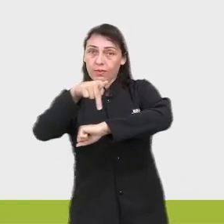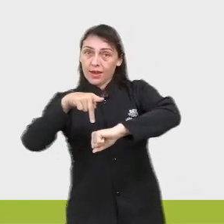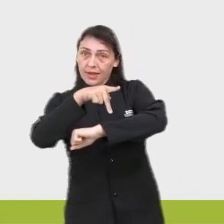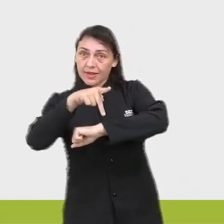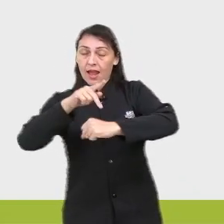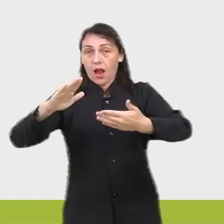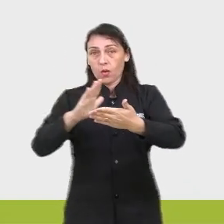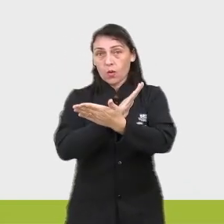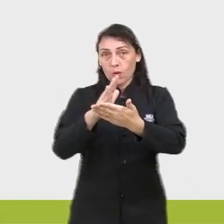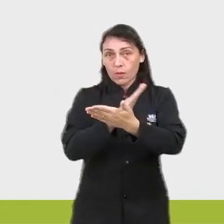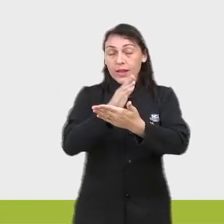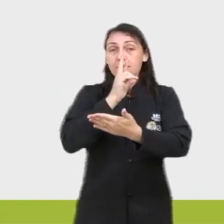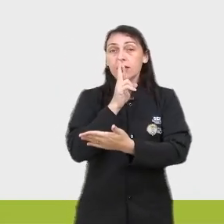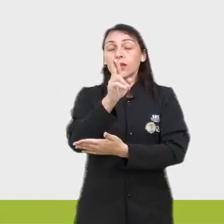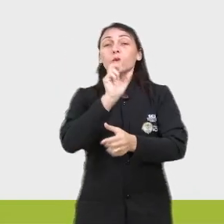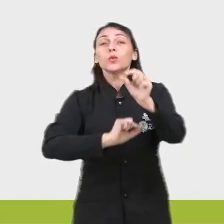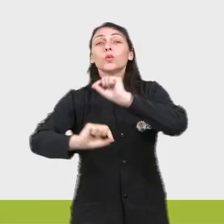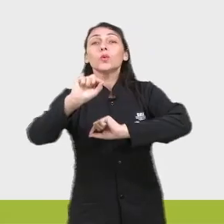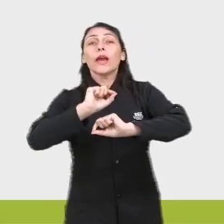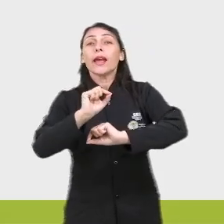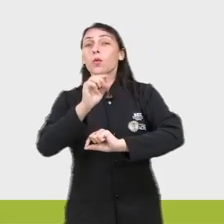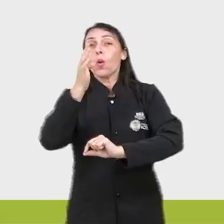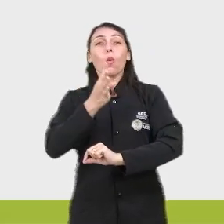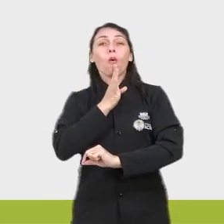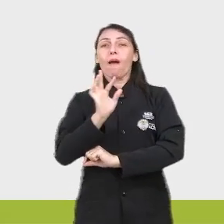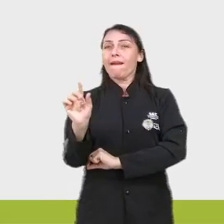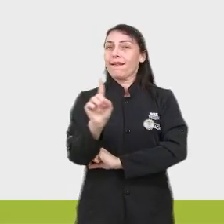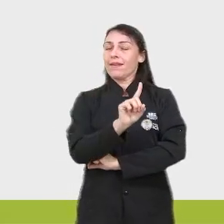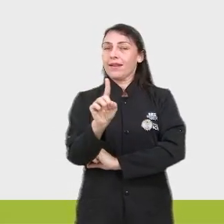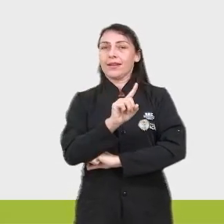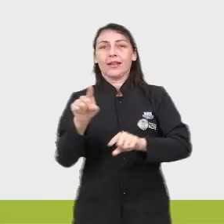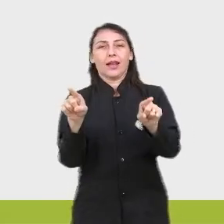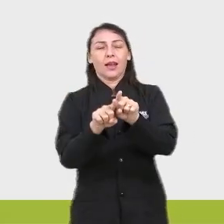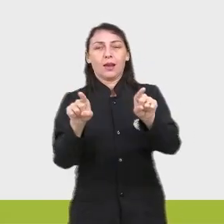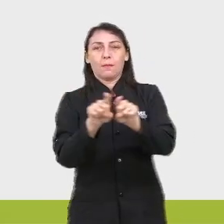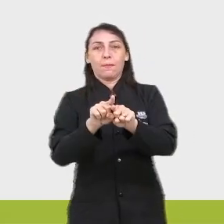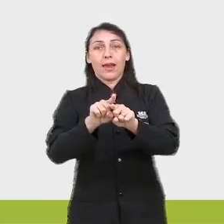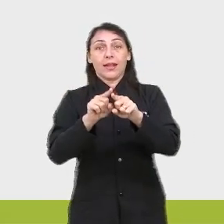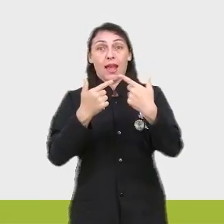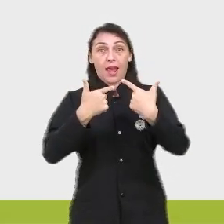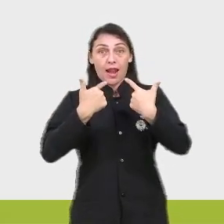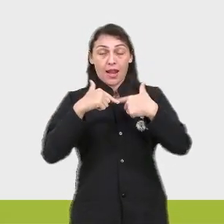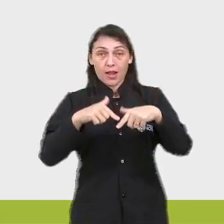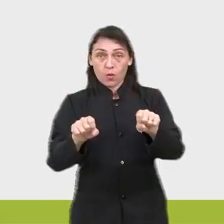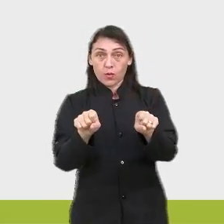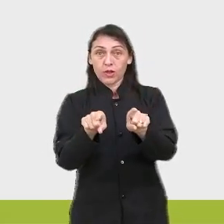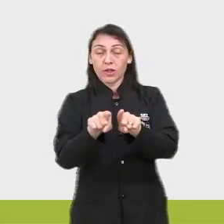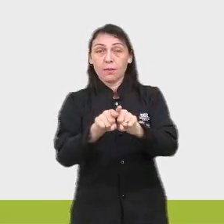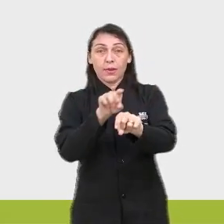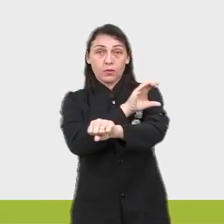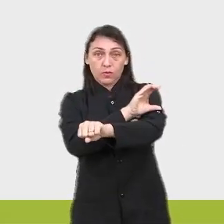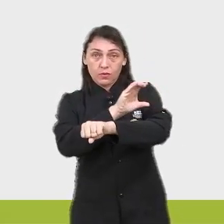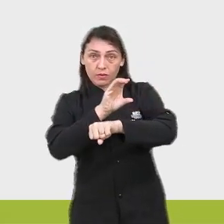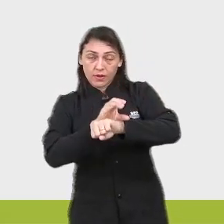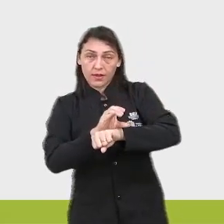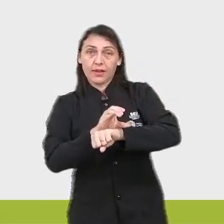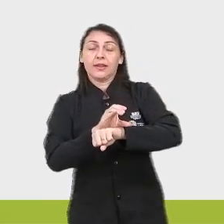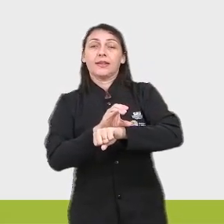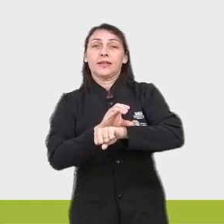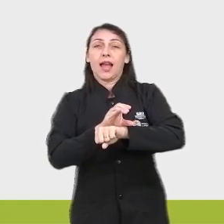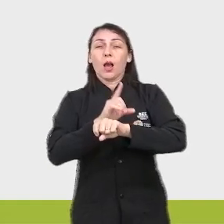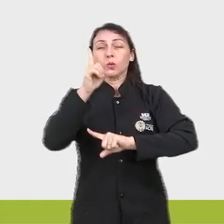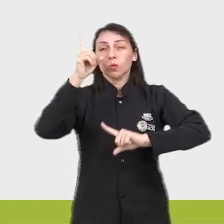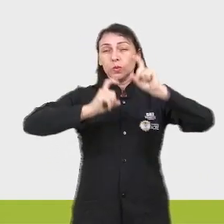muitas vezes resultado do desconhecimento tanto dos fatos linguísticos como dos culturais. As